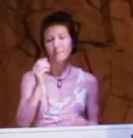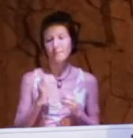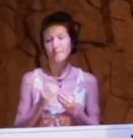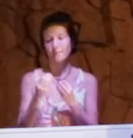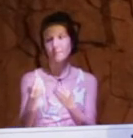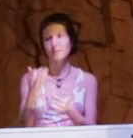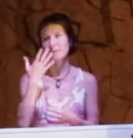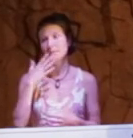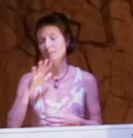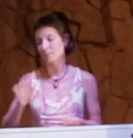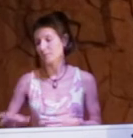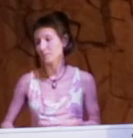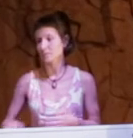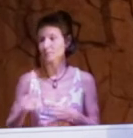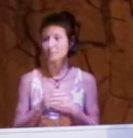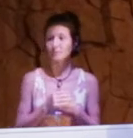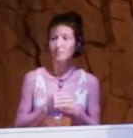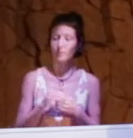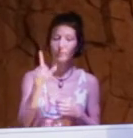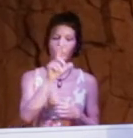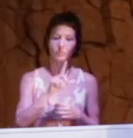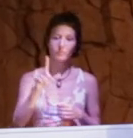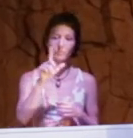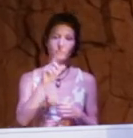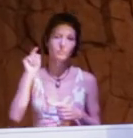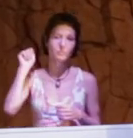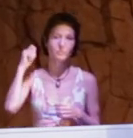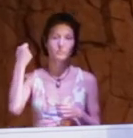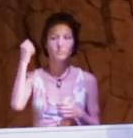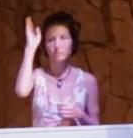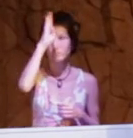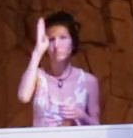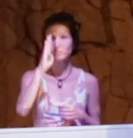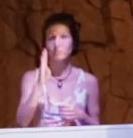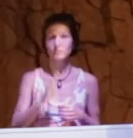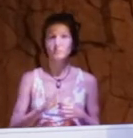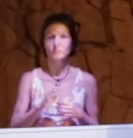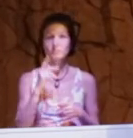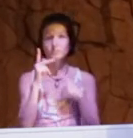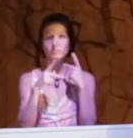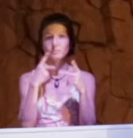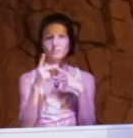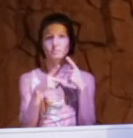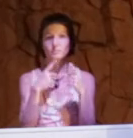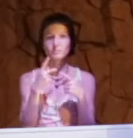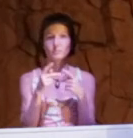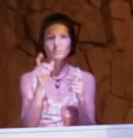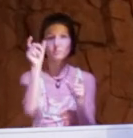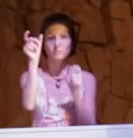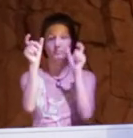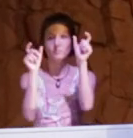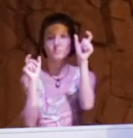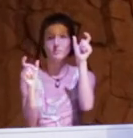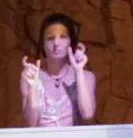literatura afro-brasileira ou literatura negro-brasileira, porque o discurso dessa classificação coloca